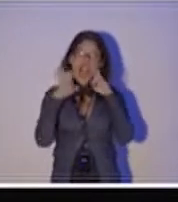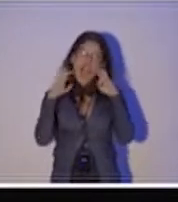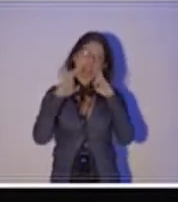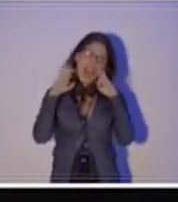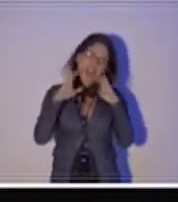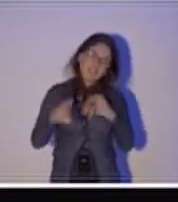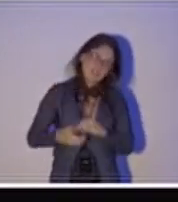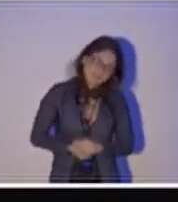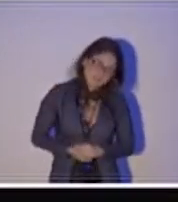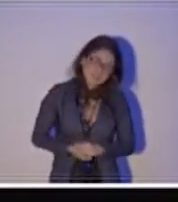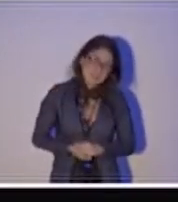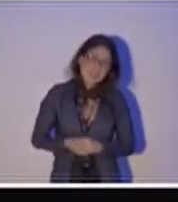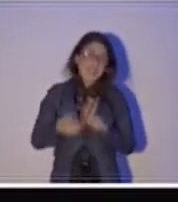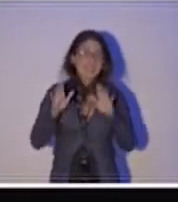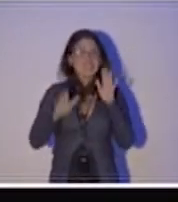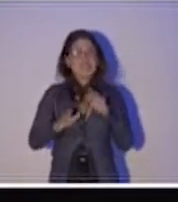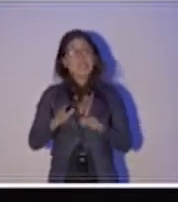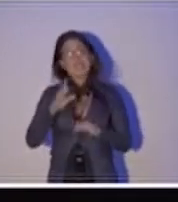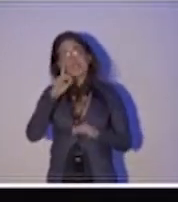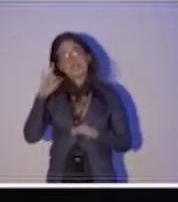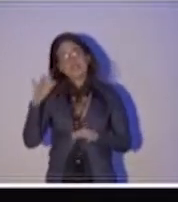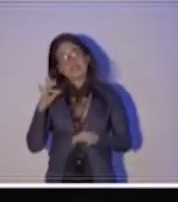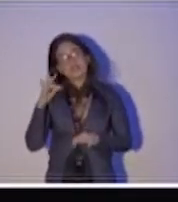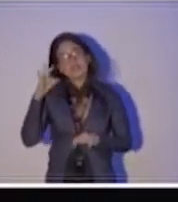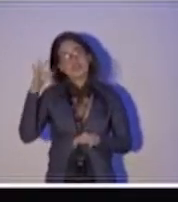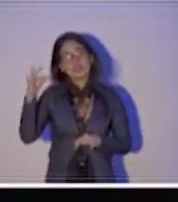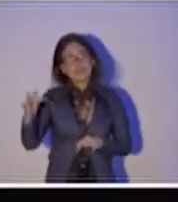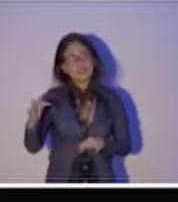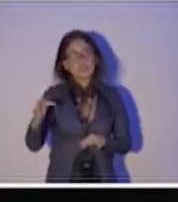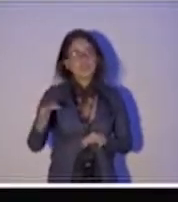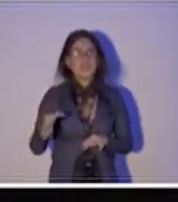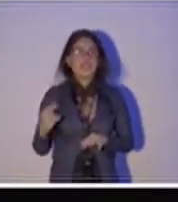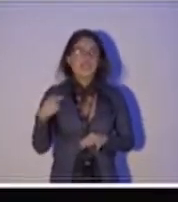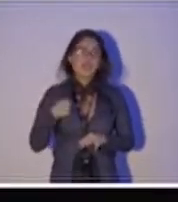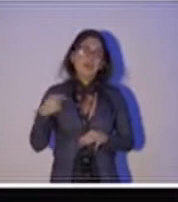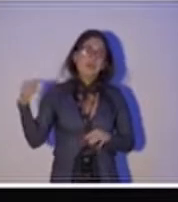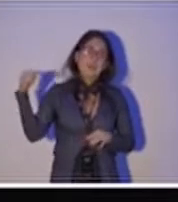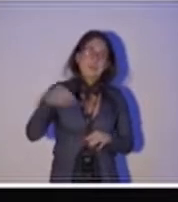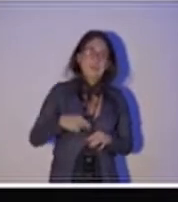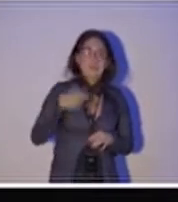E sei que um dia talvez eu vou estar numa palestra como essa. Calma.